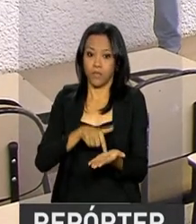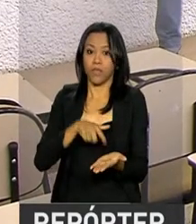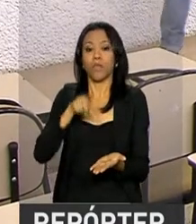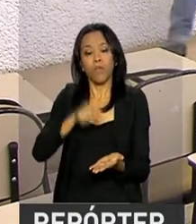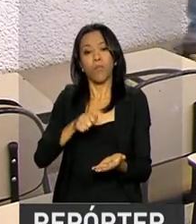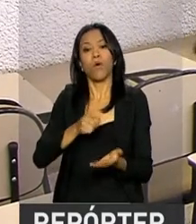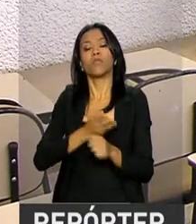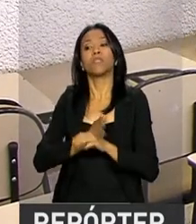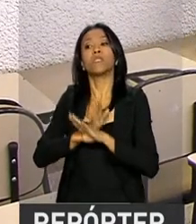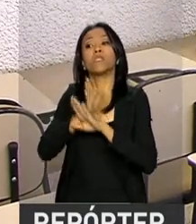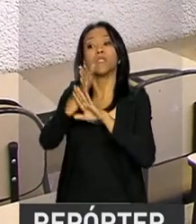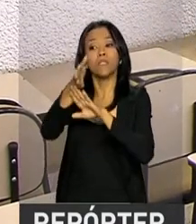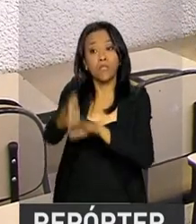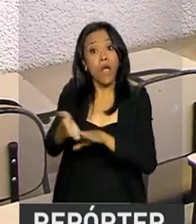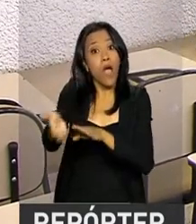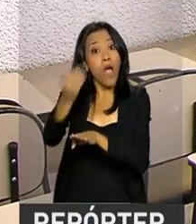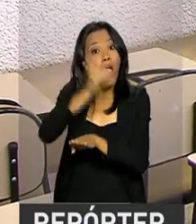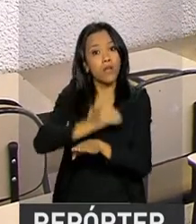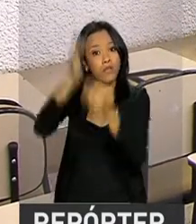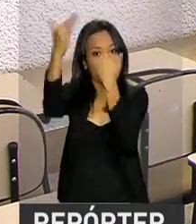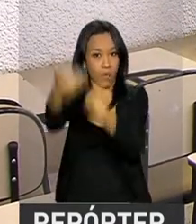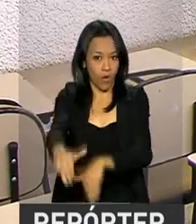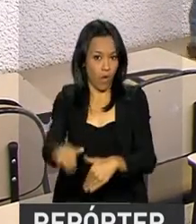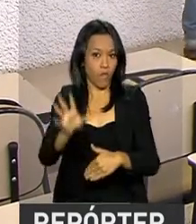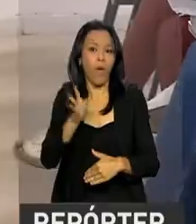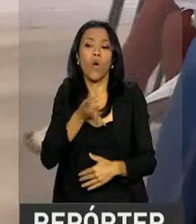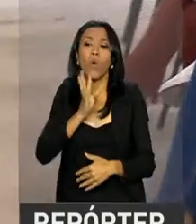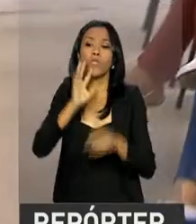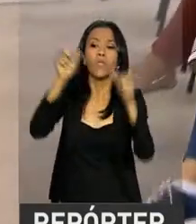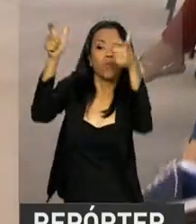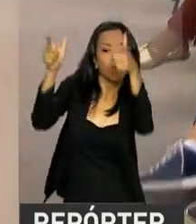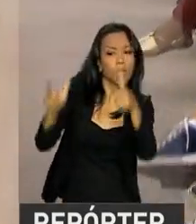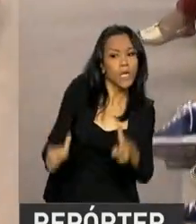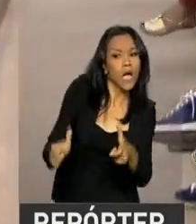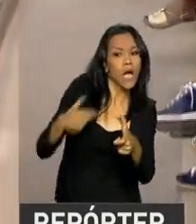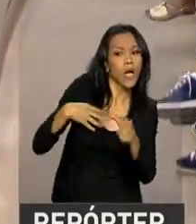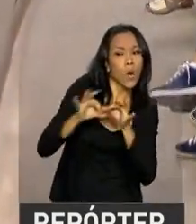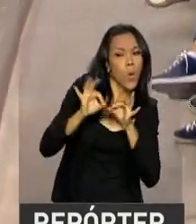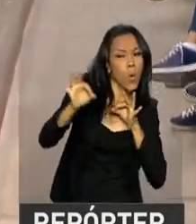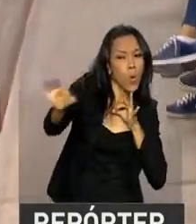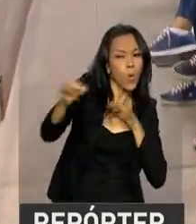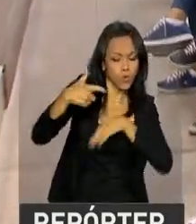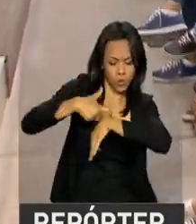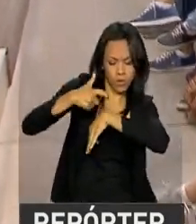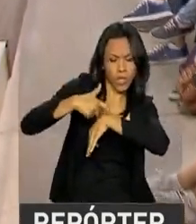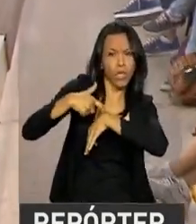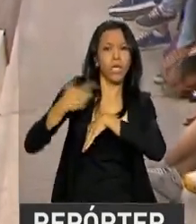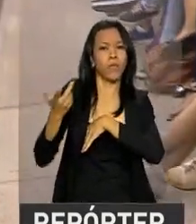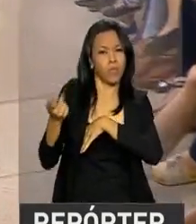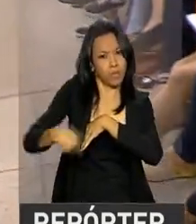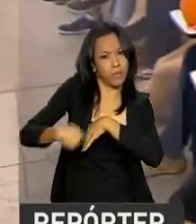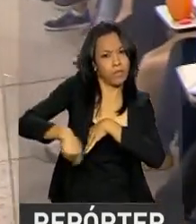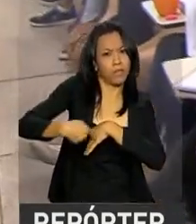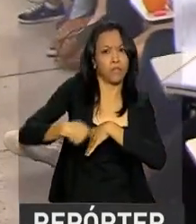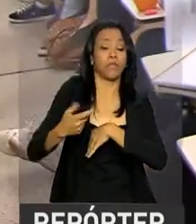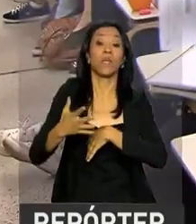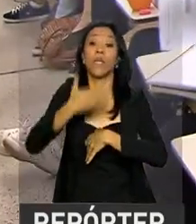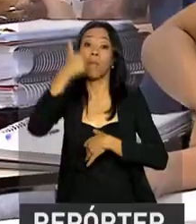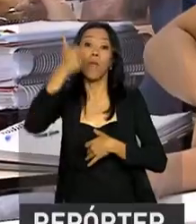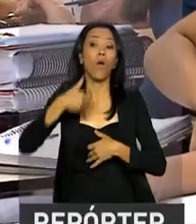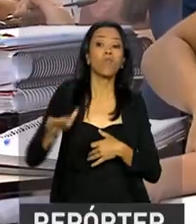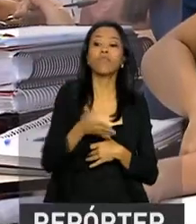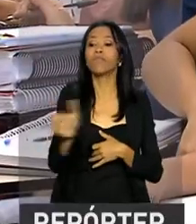o local de prova antes da aplicação do exame para verificar a distância o tempo gasto ea melhor forma de